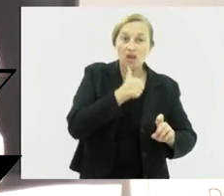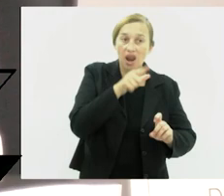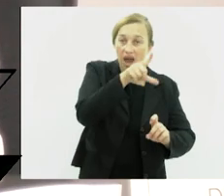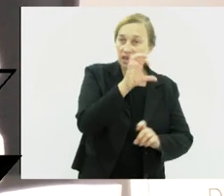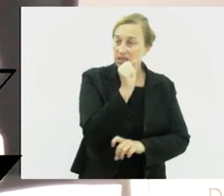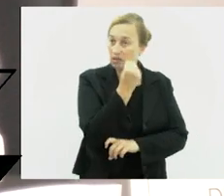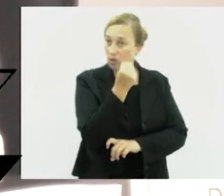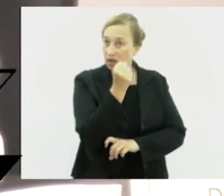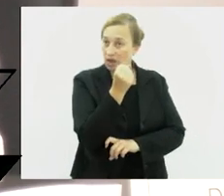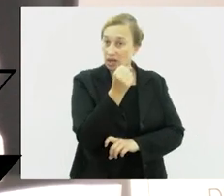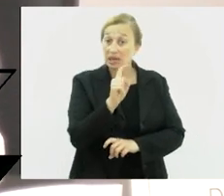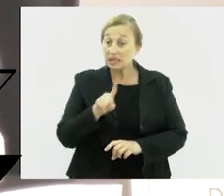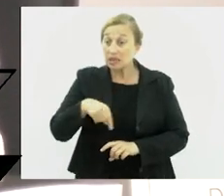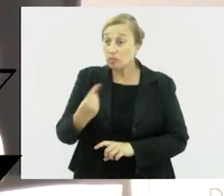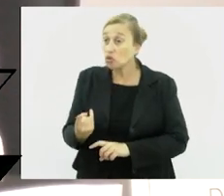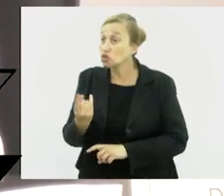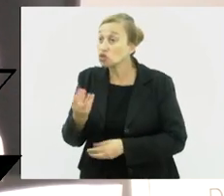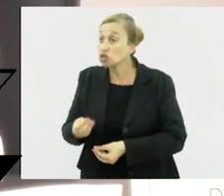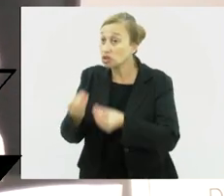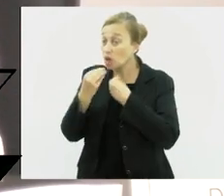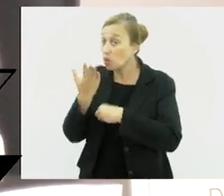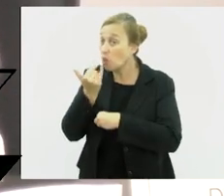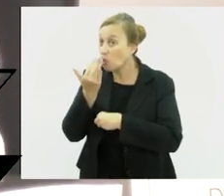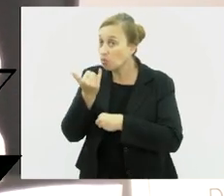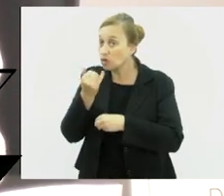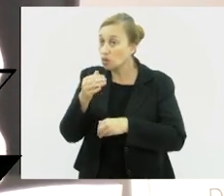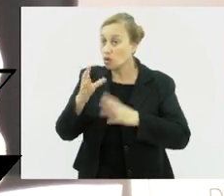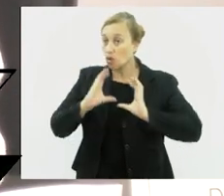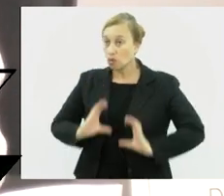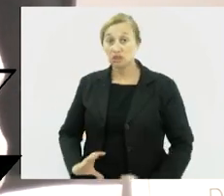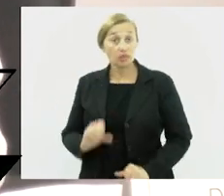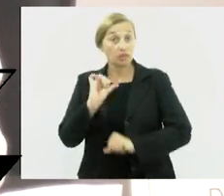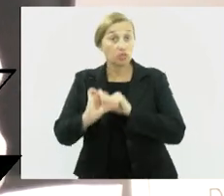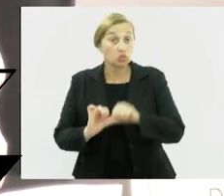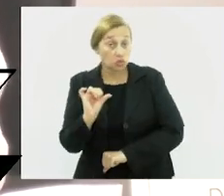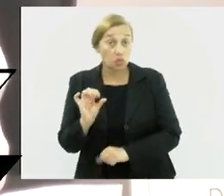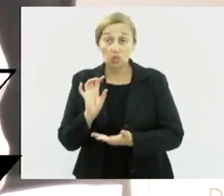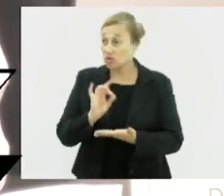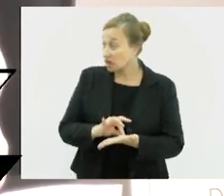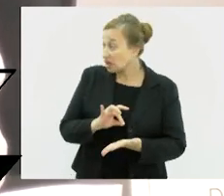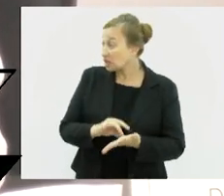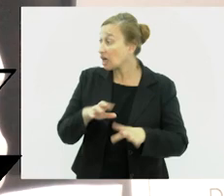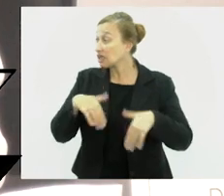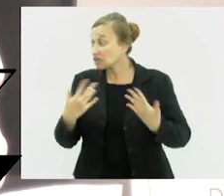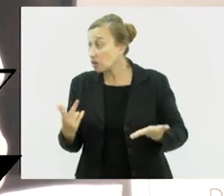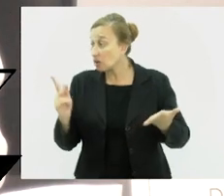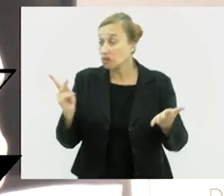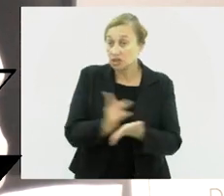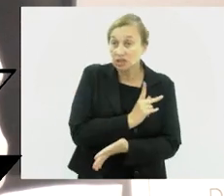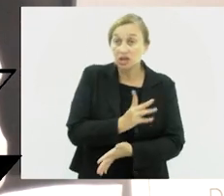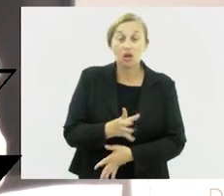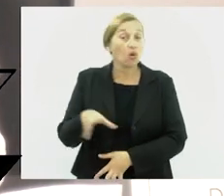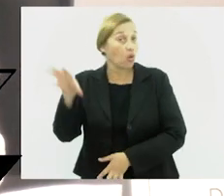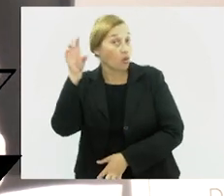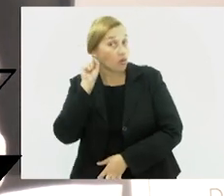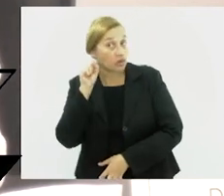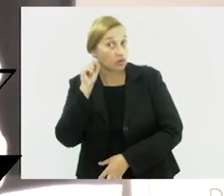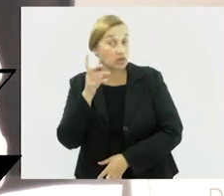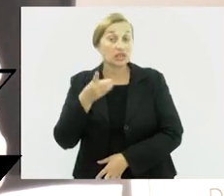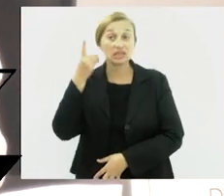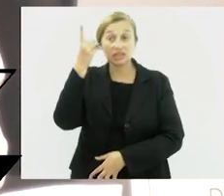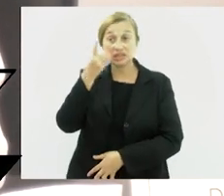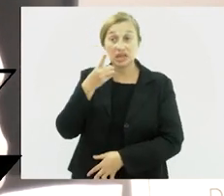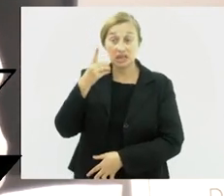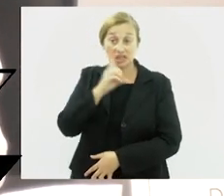deles, pelo que eu vi nas matérias, mudou bastante. Então, me ocorreu, ouvindo o delegado Damasceno, é